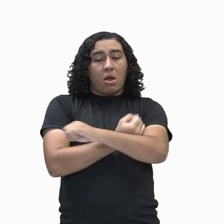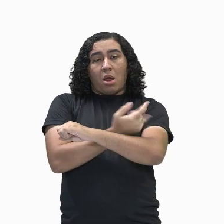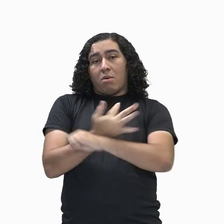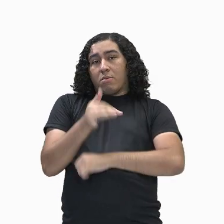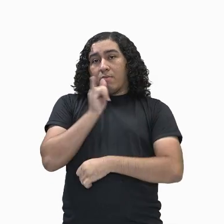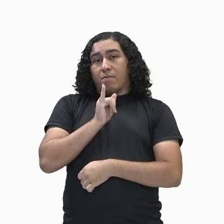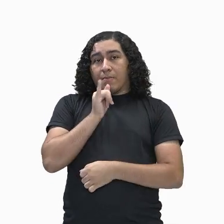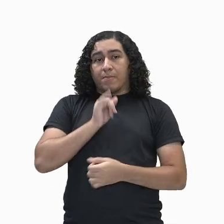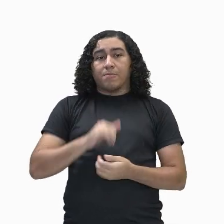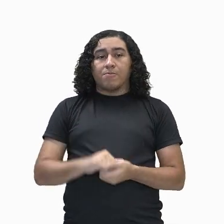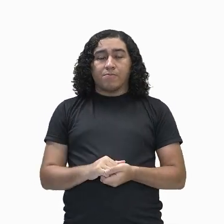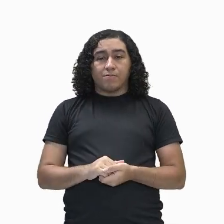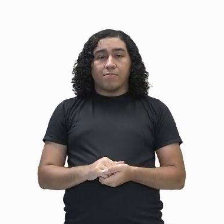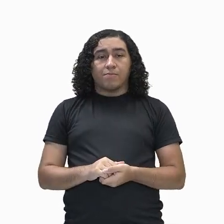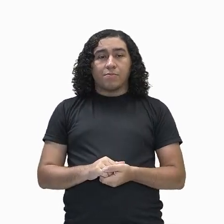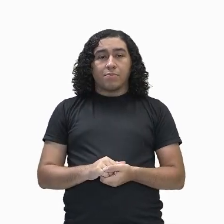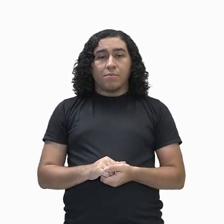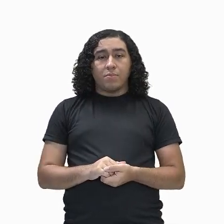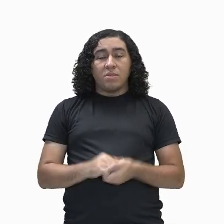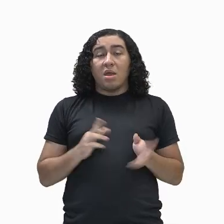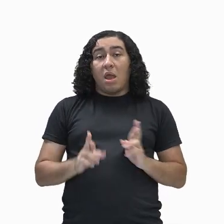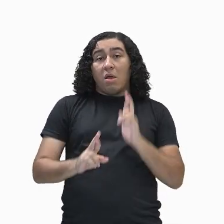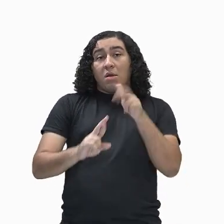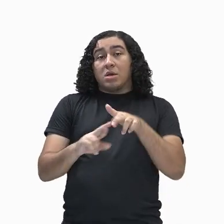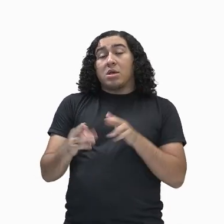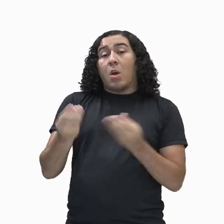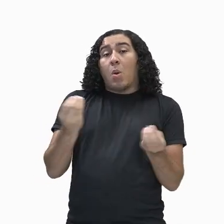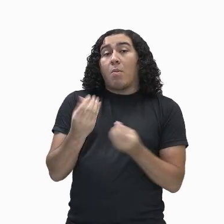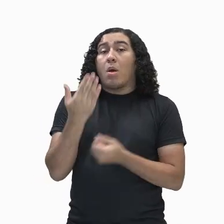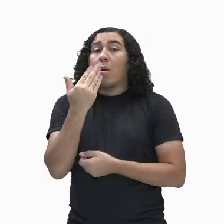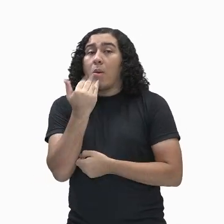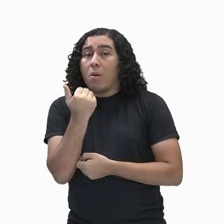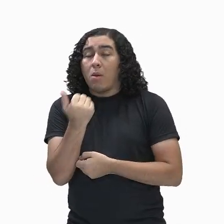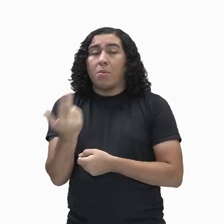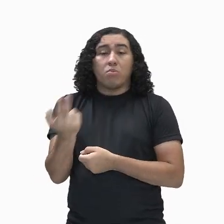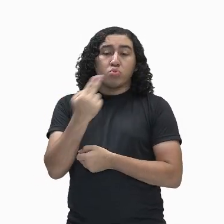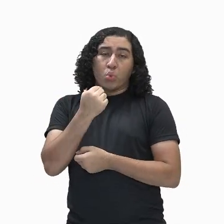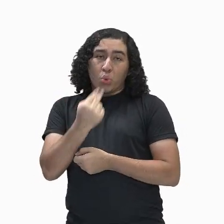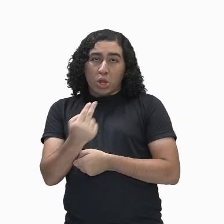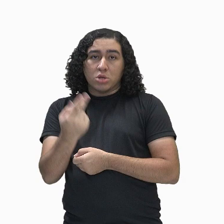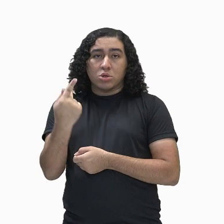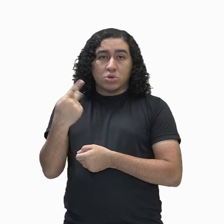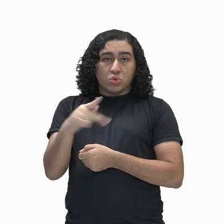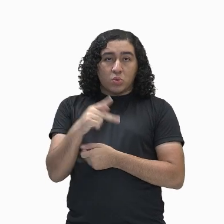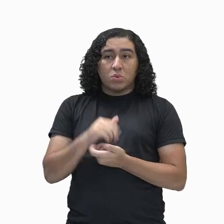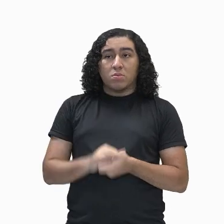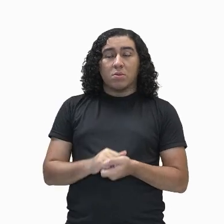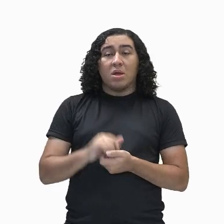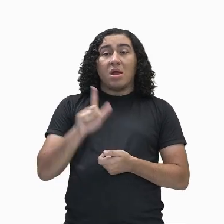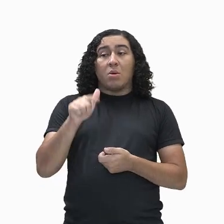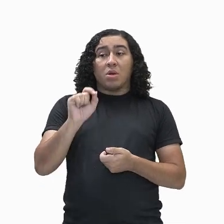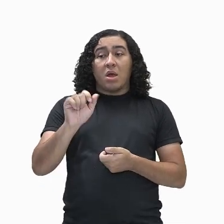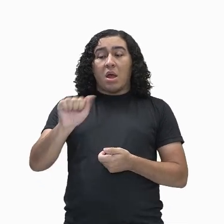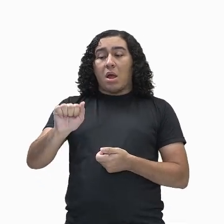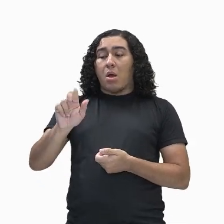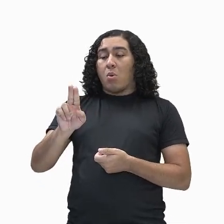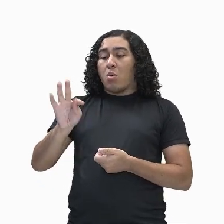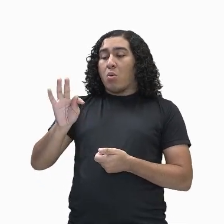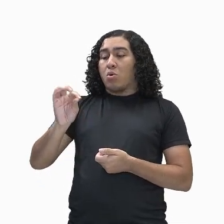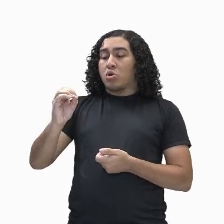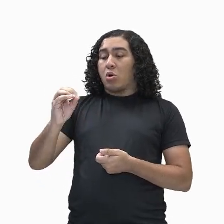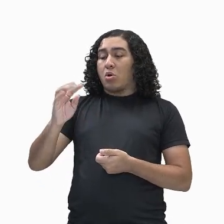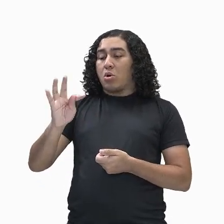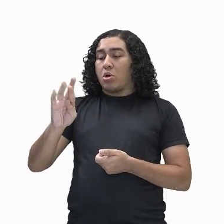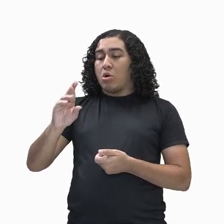exemplo. Com relação à nutrição desses seres, né, do reino protista, eles são autótrofos, né? Podem